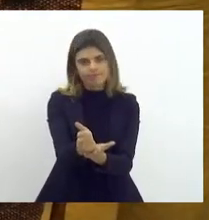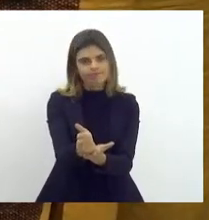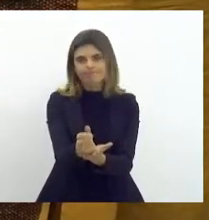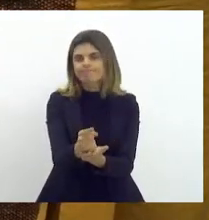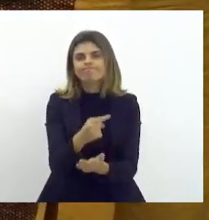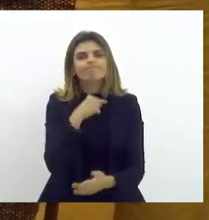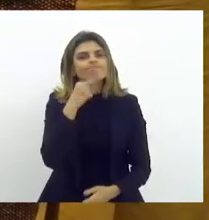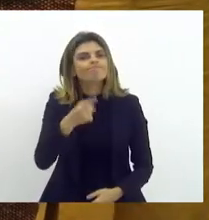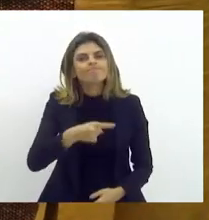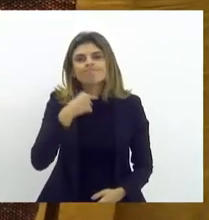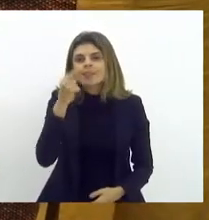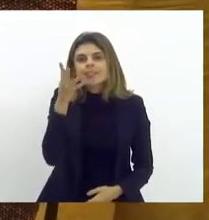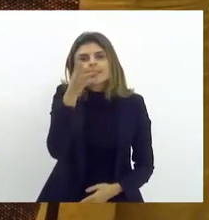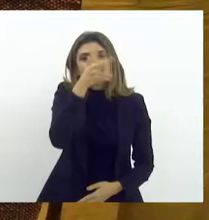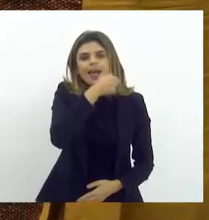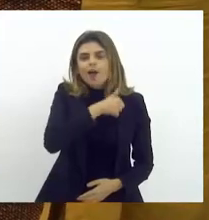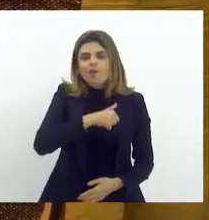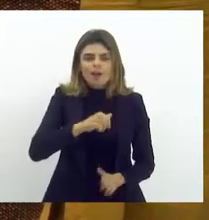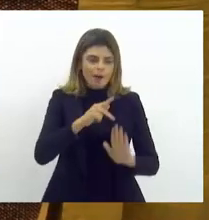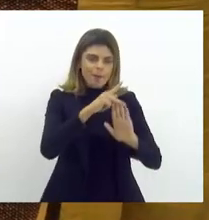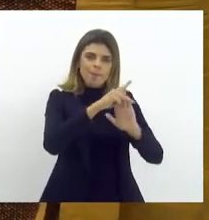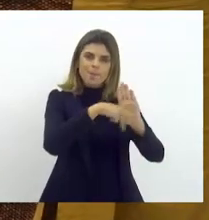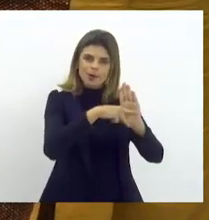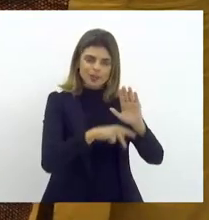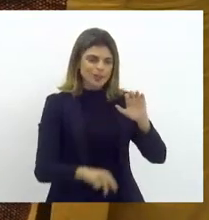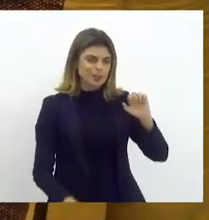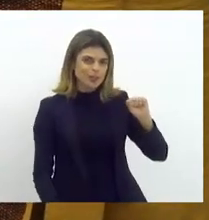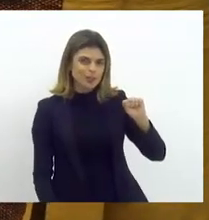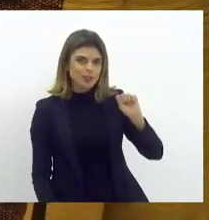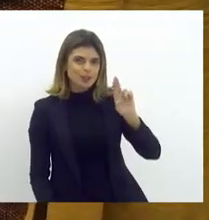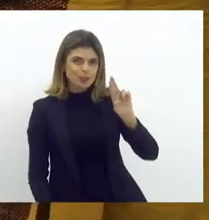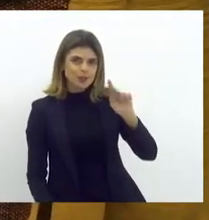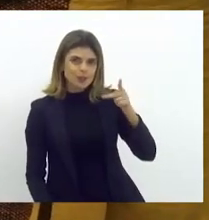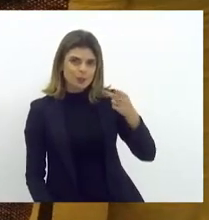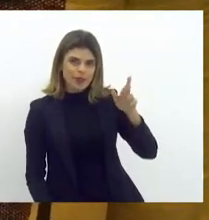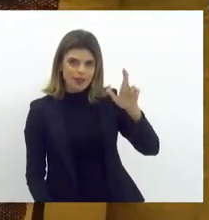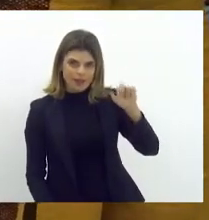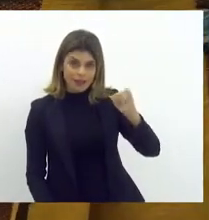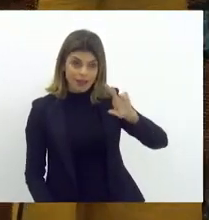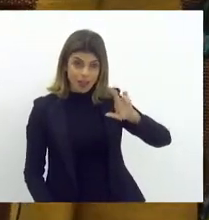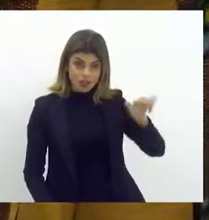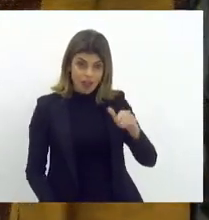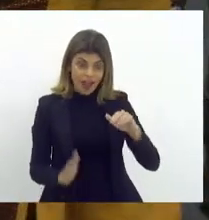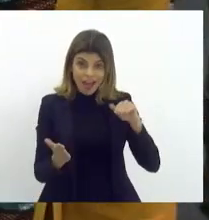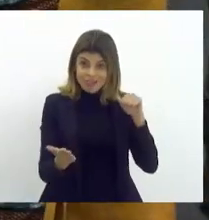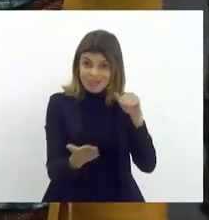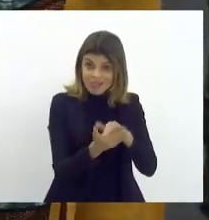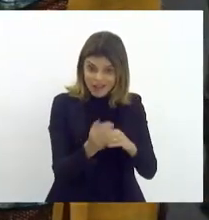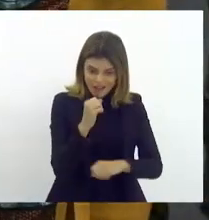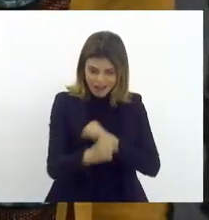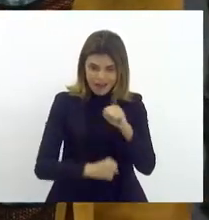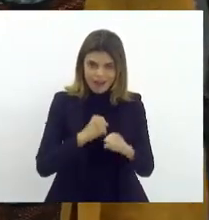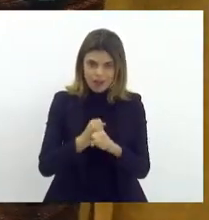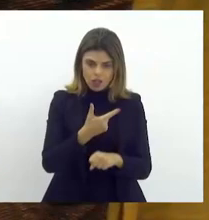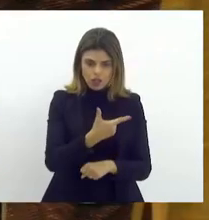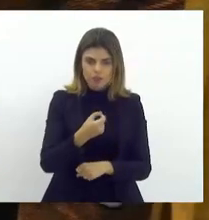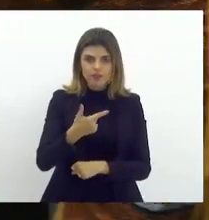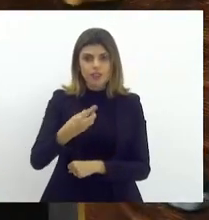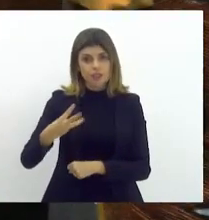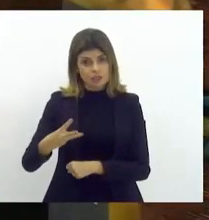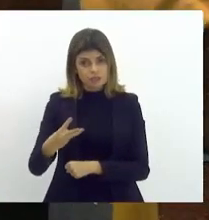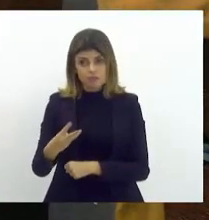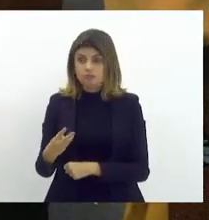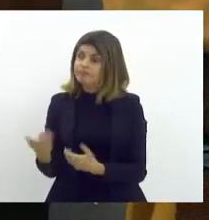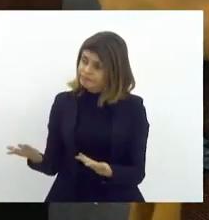conseguiu salvar o super RJ até o final de 2023 pelo menos Como disse o deputado